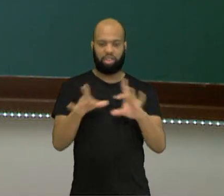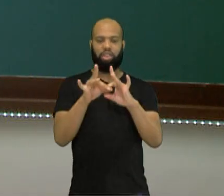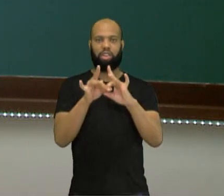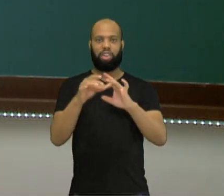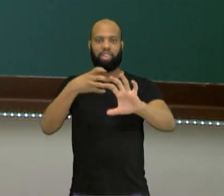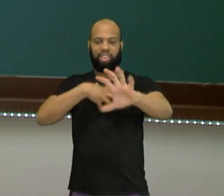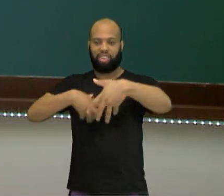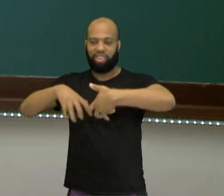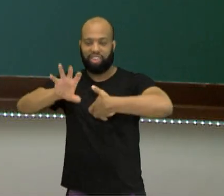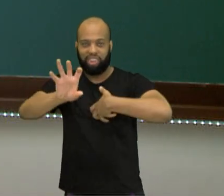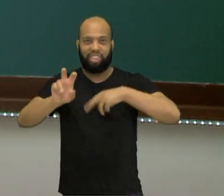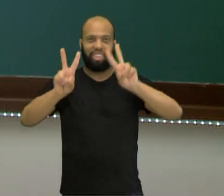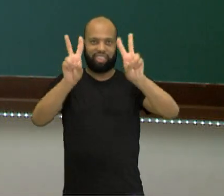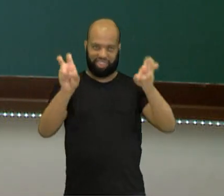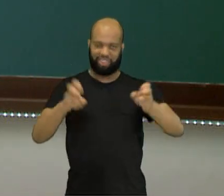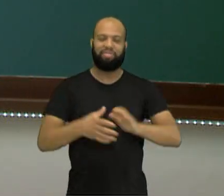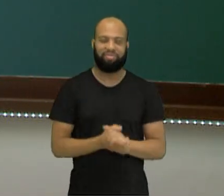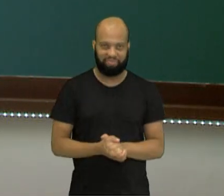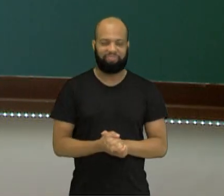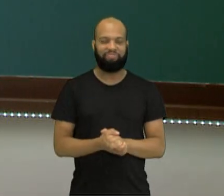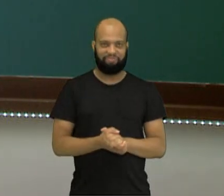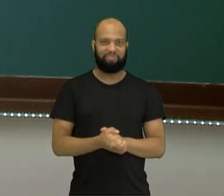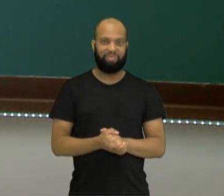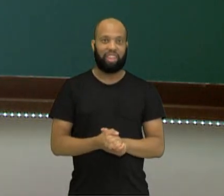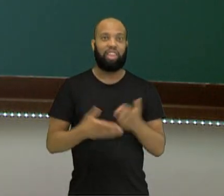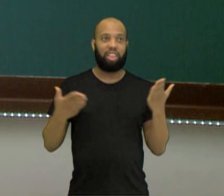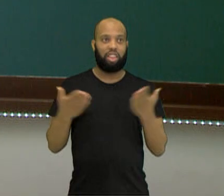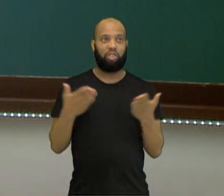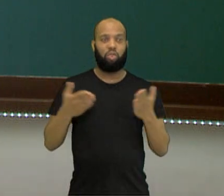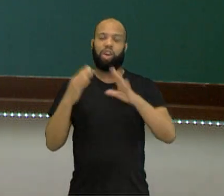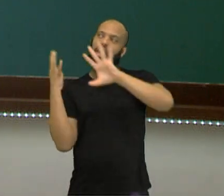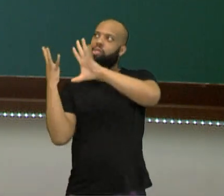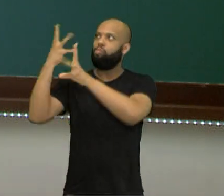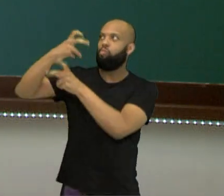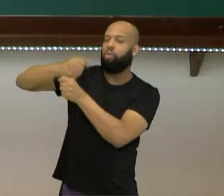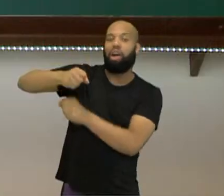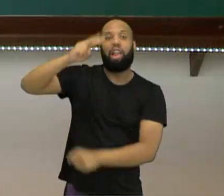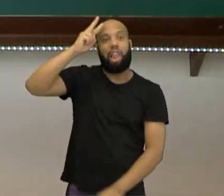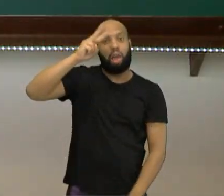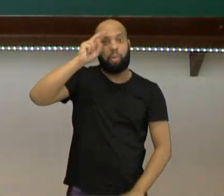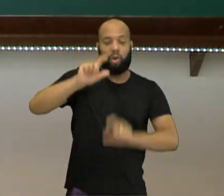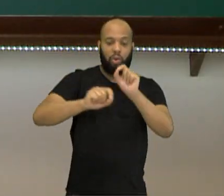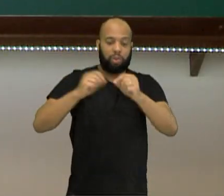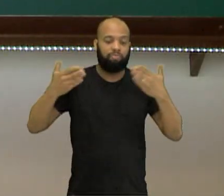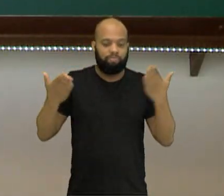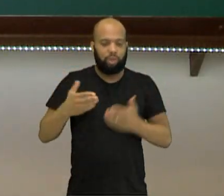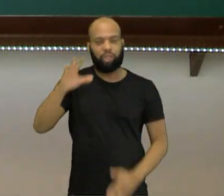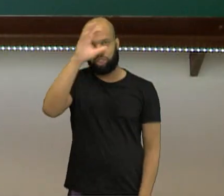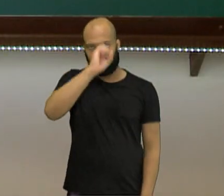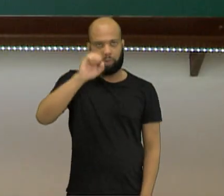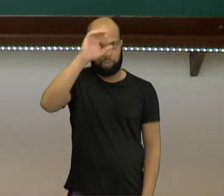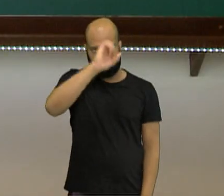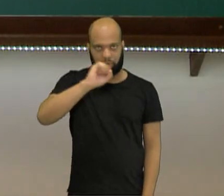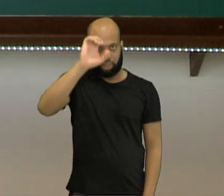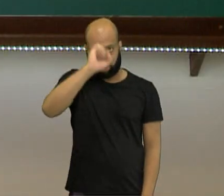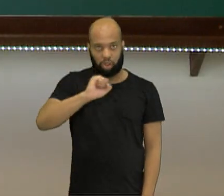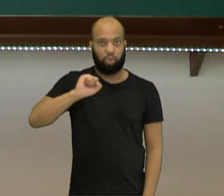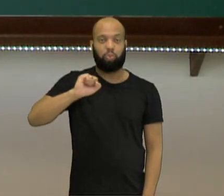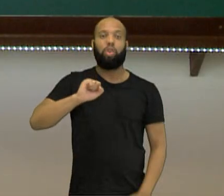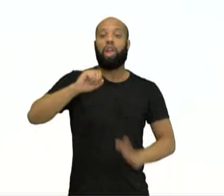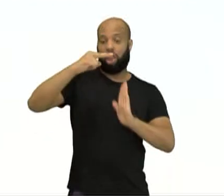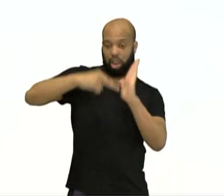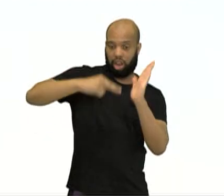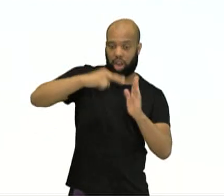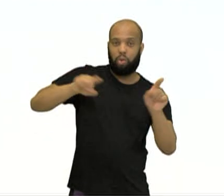a temática. Vamos lá então fazer a nossa retomada? Nesta aula estudamos por meio da